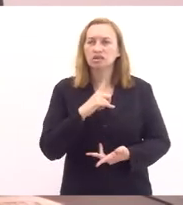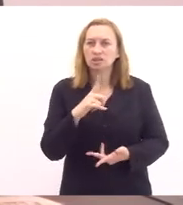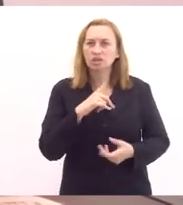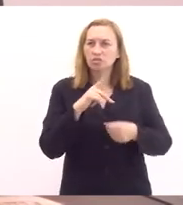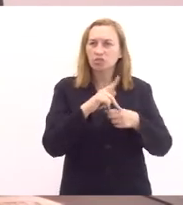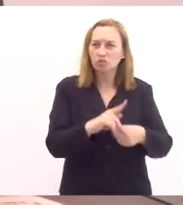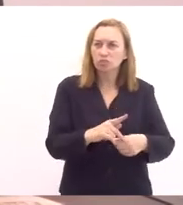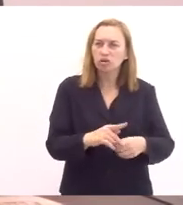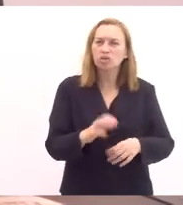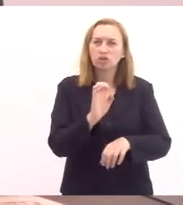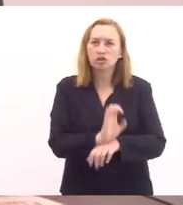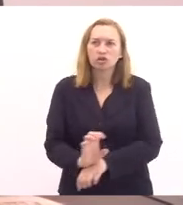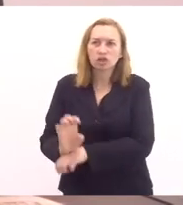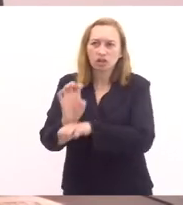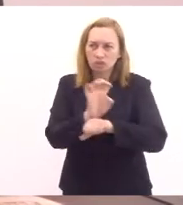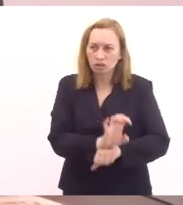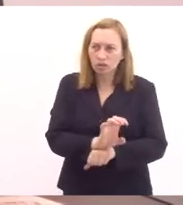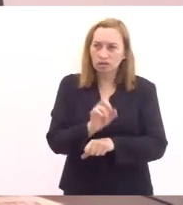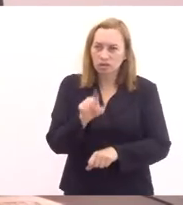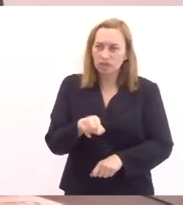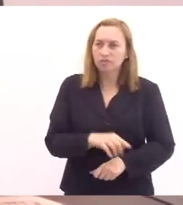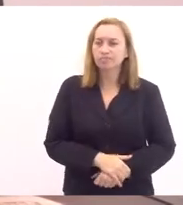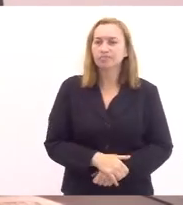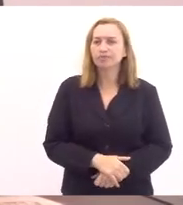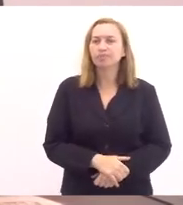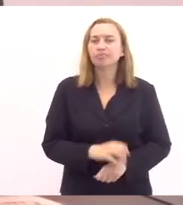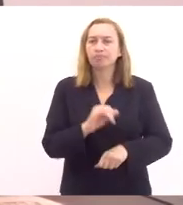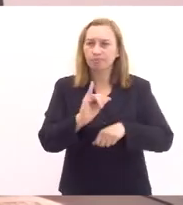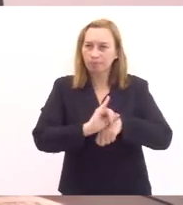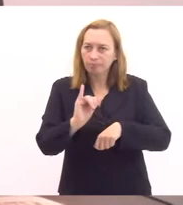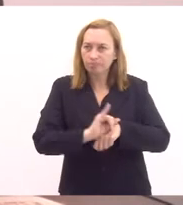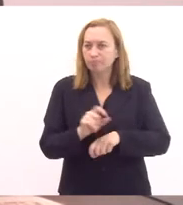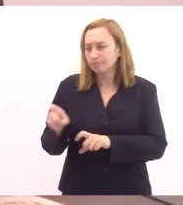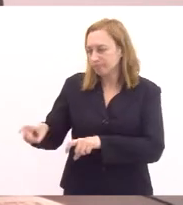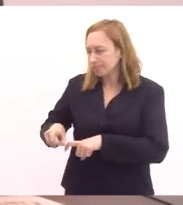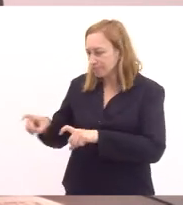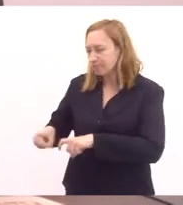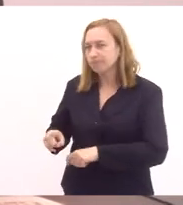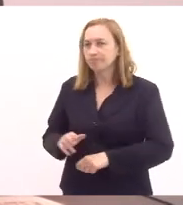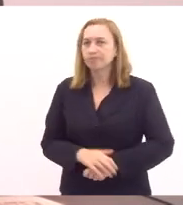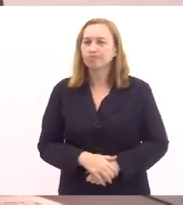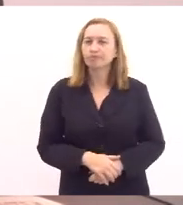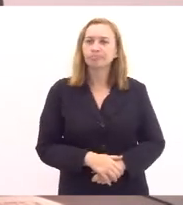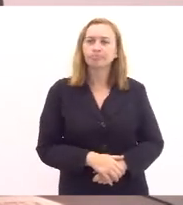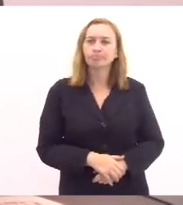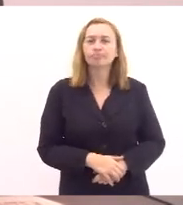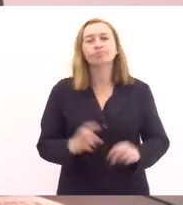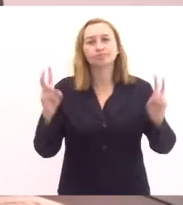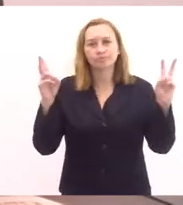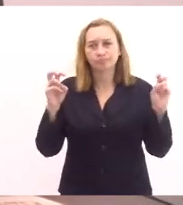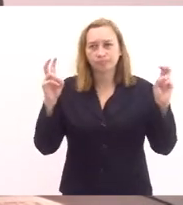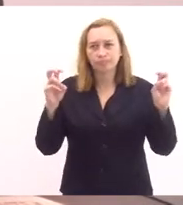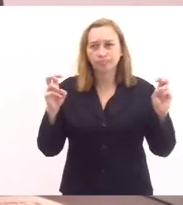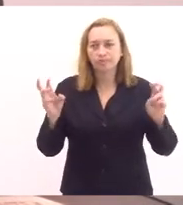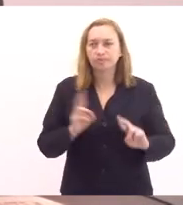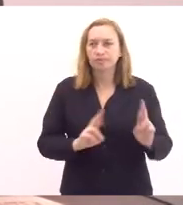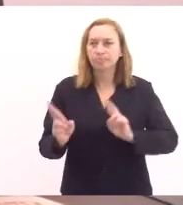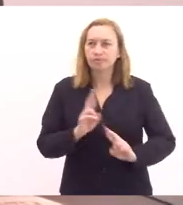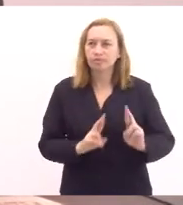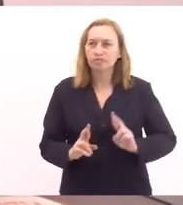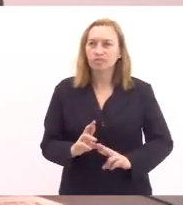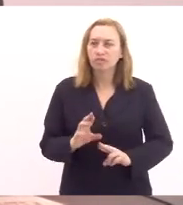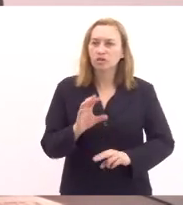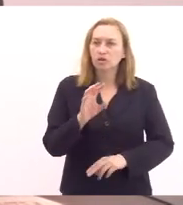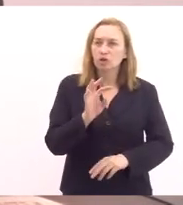promotorias pelo Estado todo né na capital e no interior que se ocupam das questões relativas a tutela coletiva